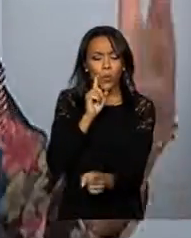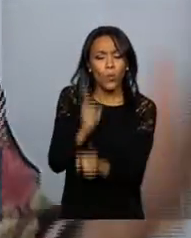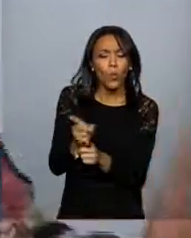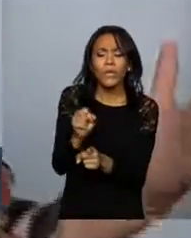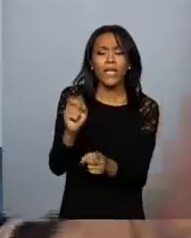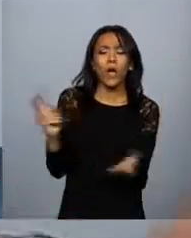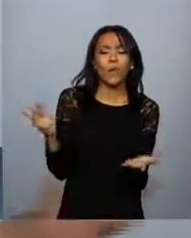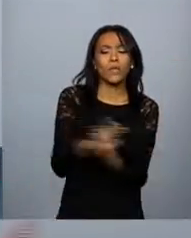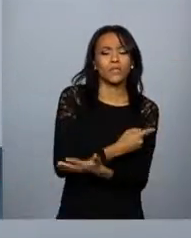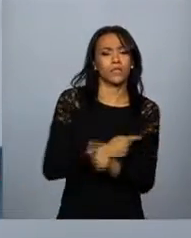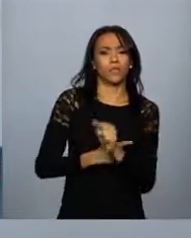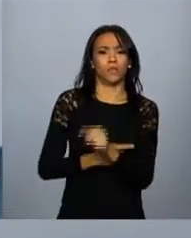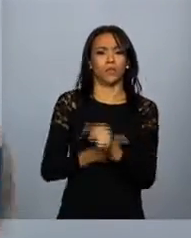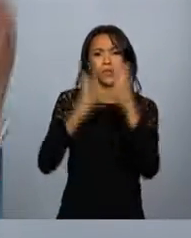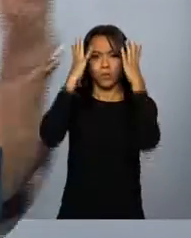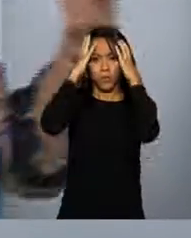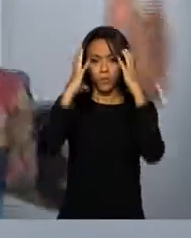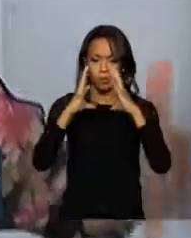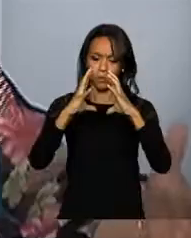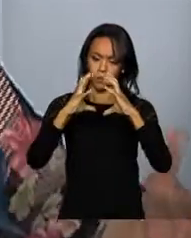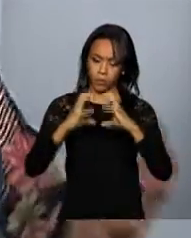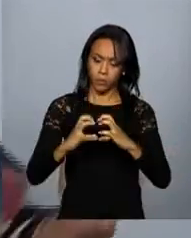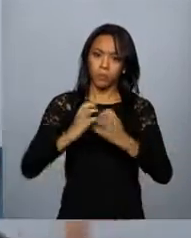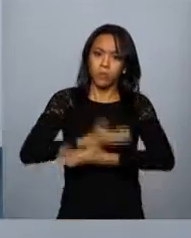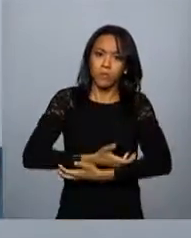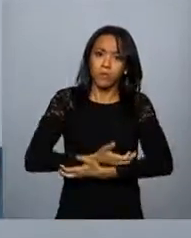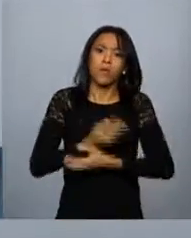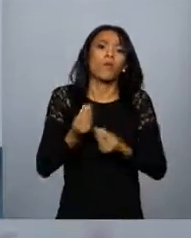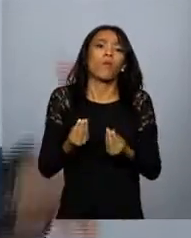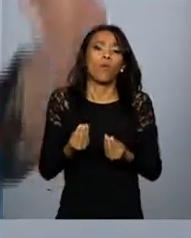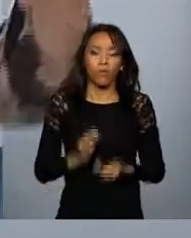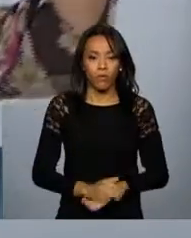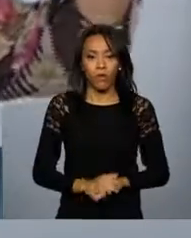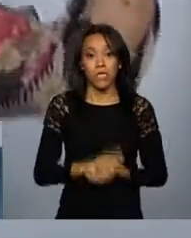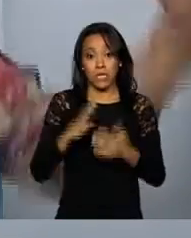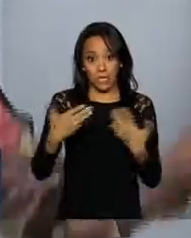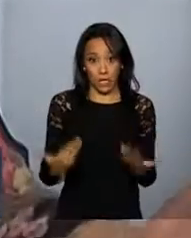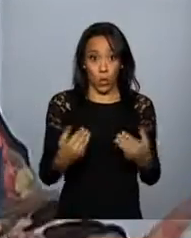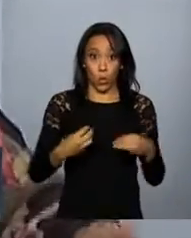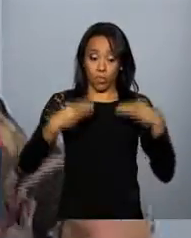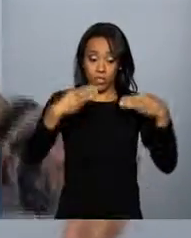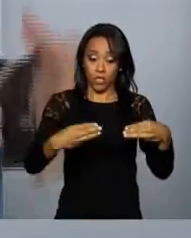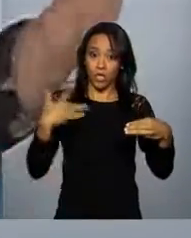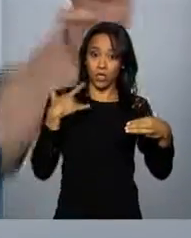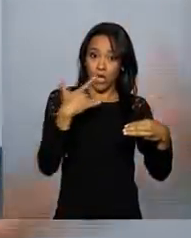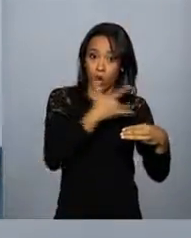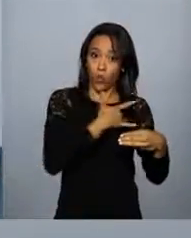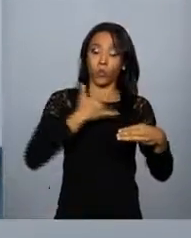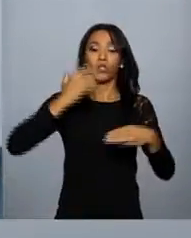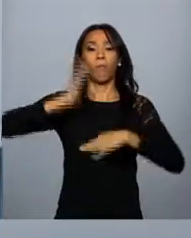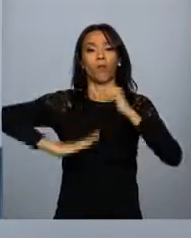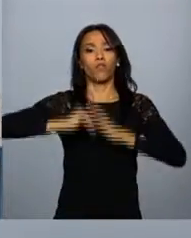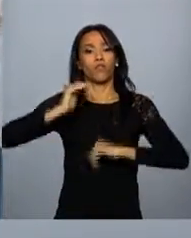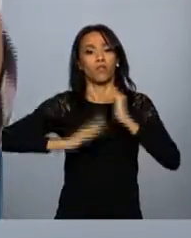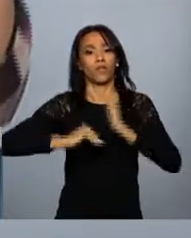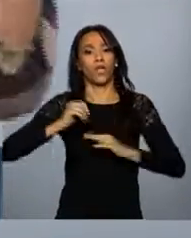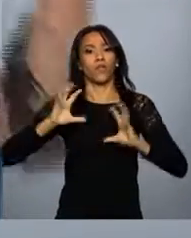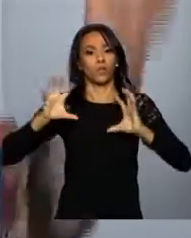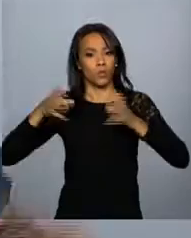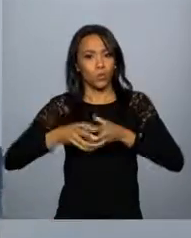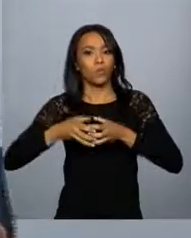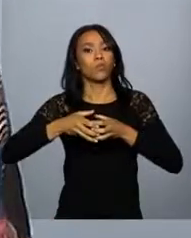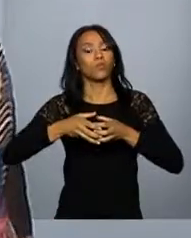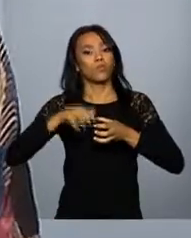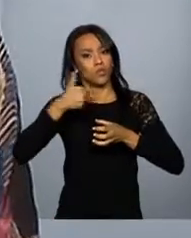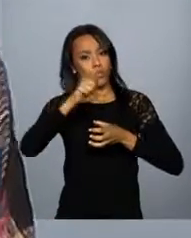estar causando isso? O Ministério da Saúde, junto com profissionais de outros laboratórios